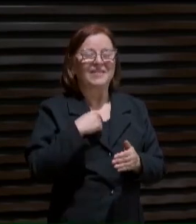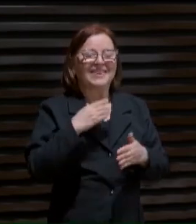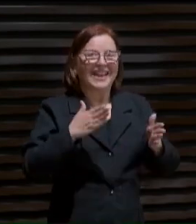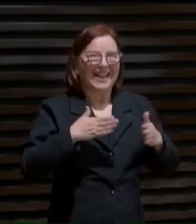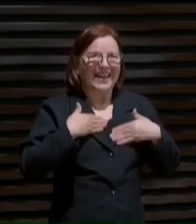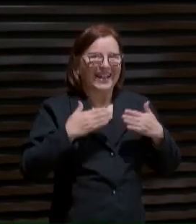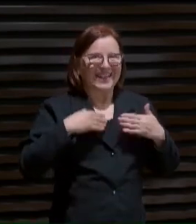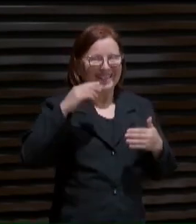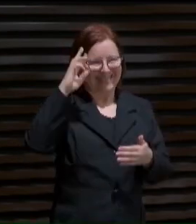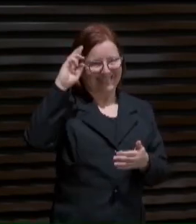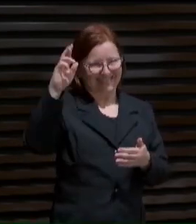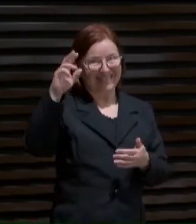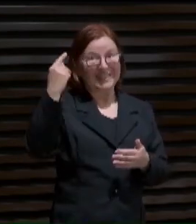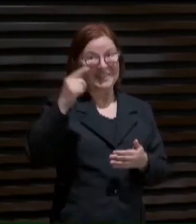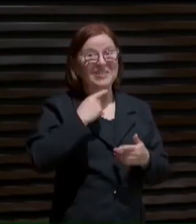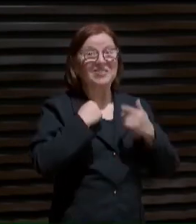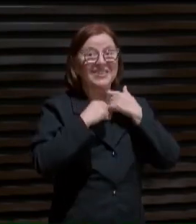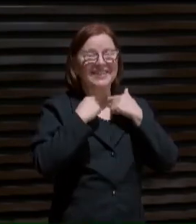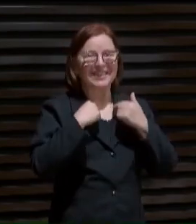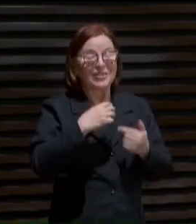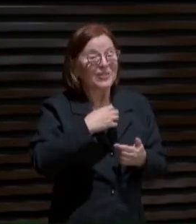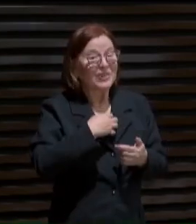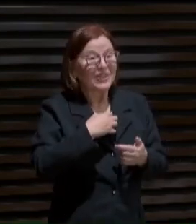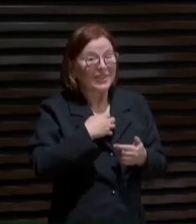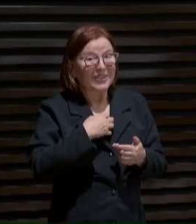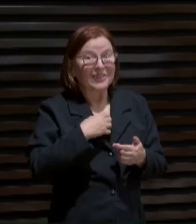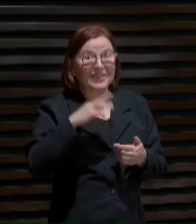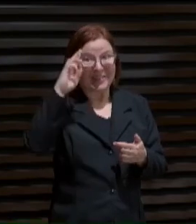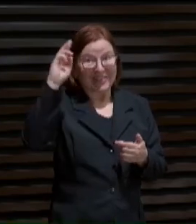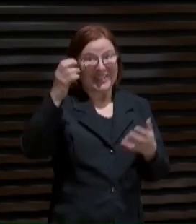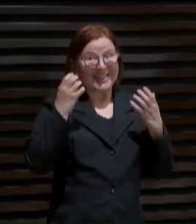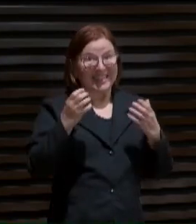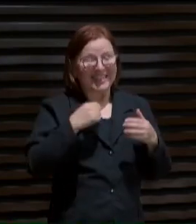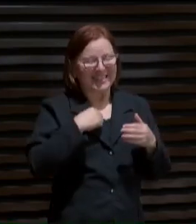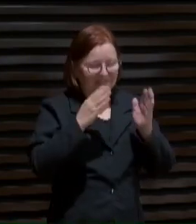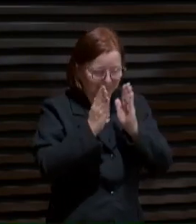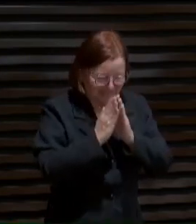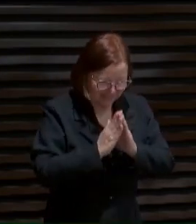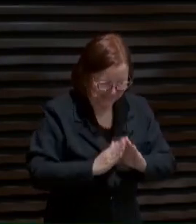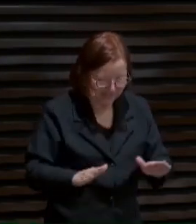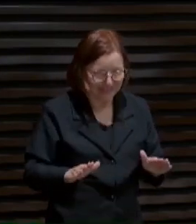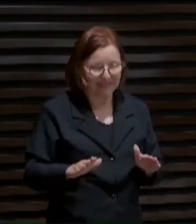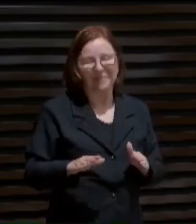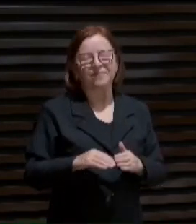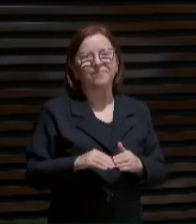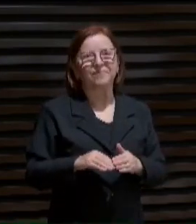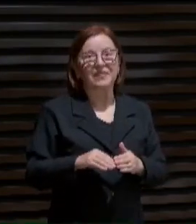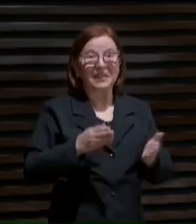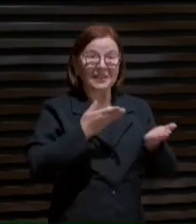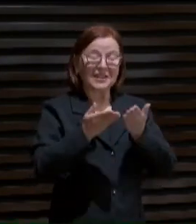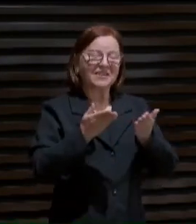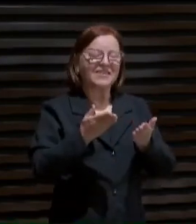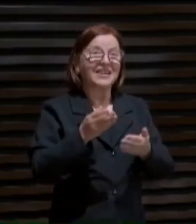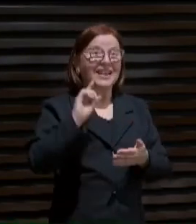na tua vontade da maneira que o senhor quer que eu te adore e o que é servir e adorar a Deus de